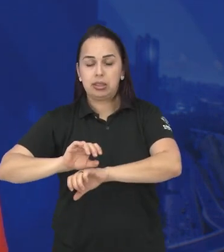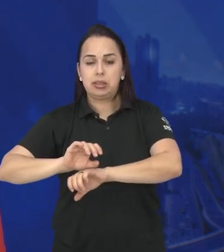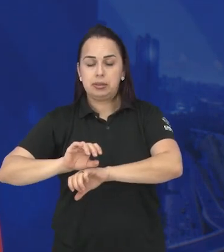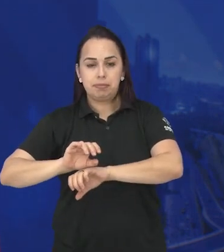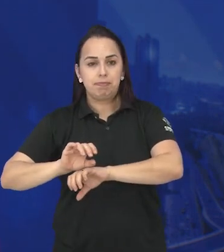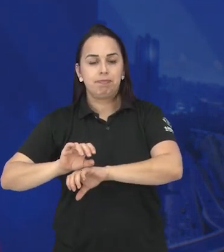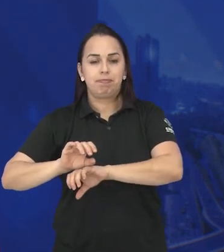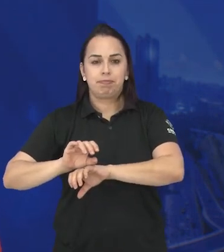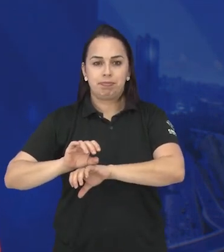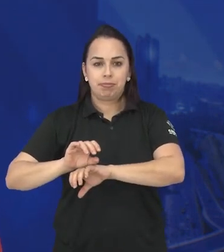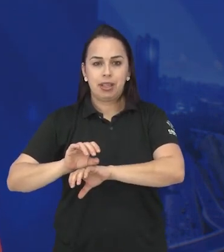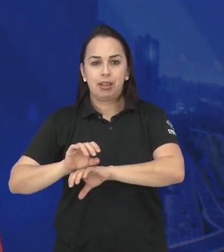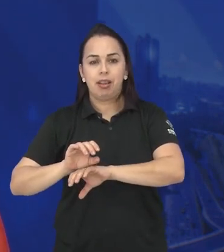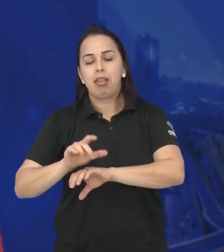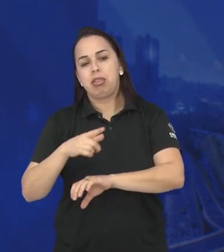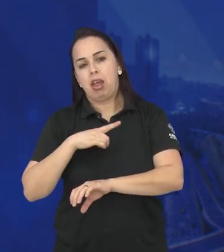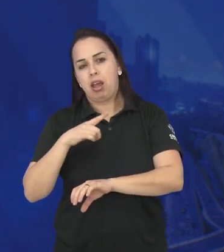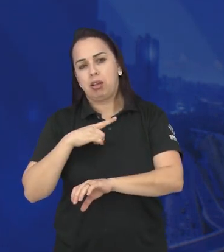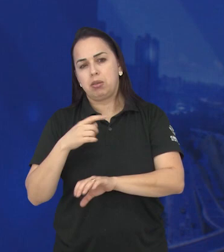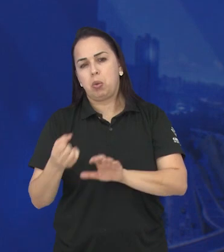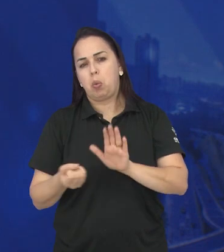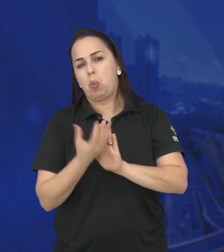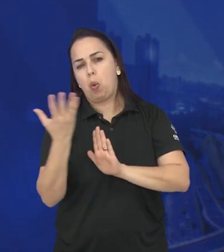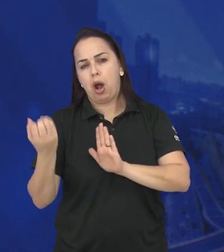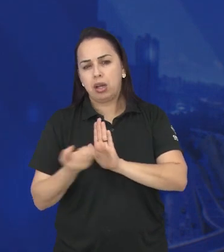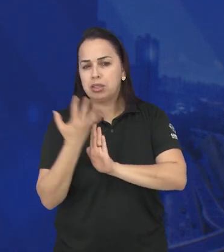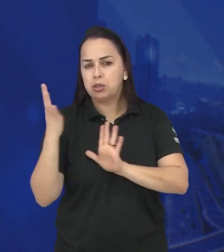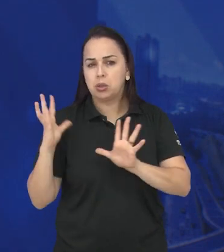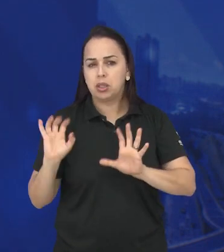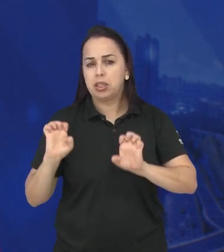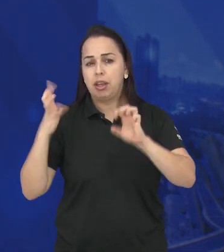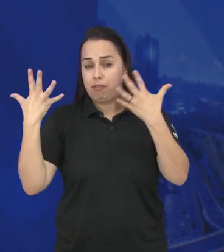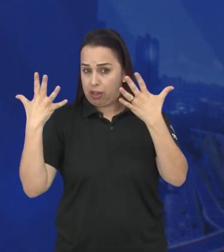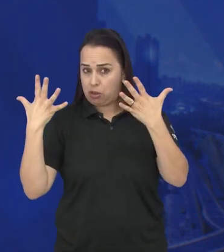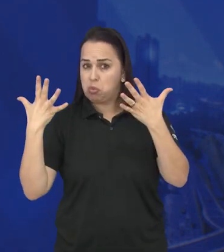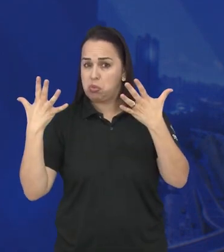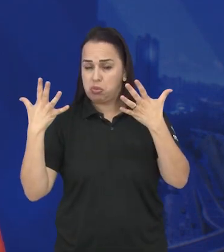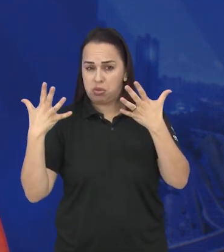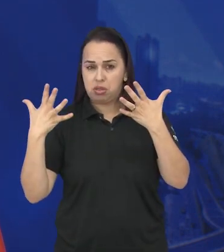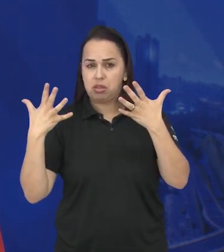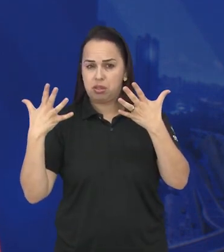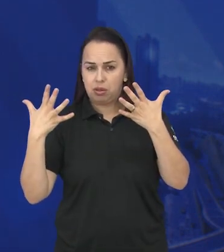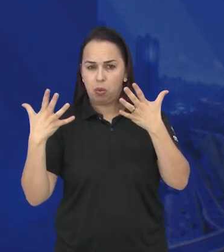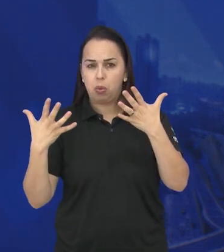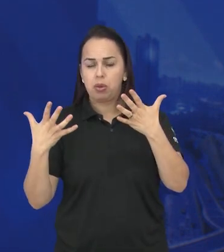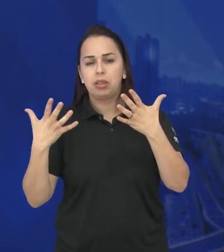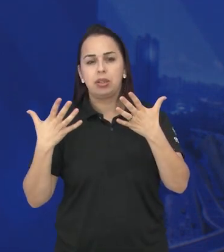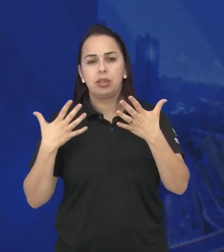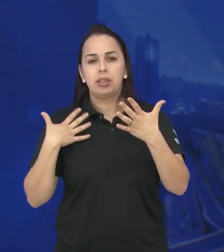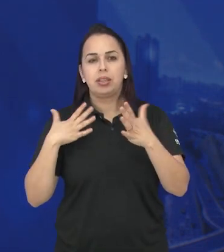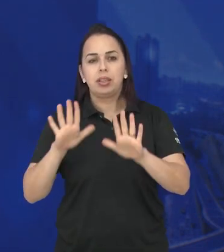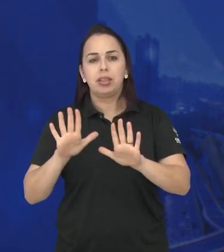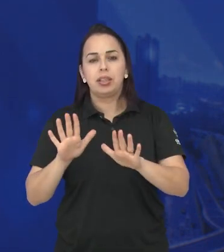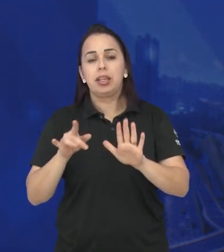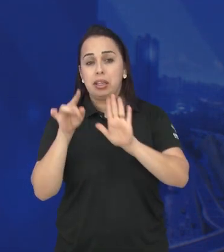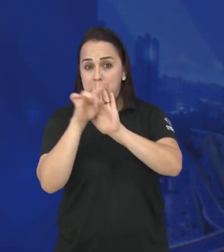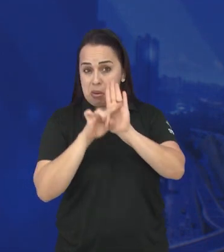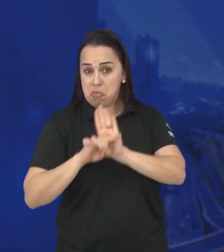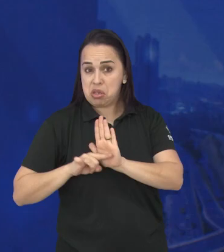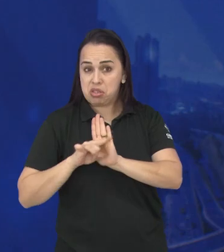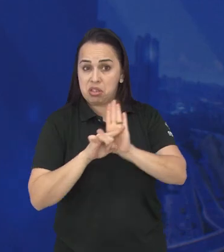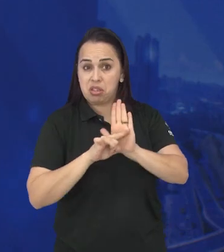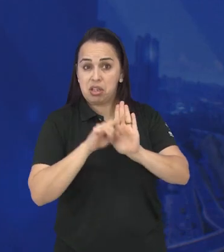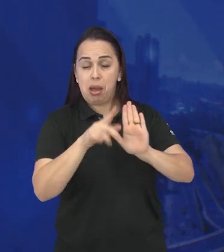tem inúmeros inventos que a gente tem aqui disponível, né? Que são atribuídos